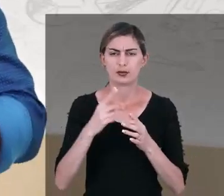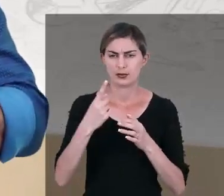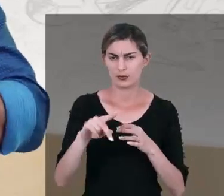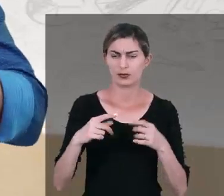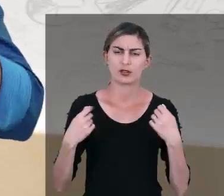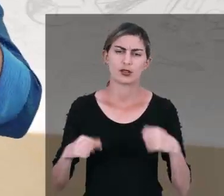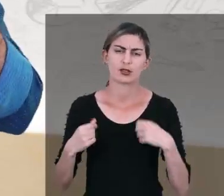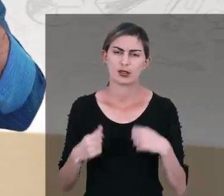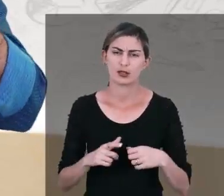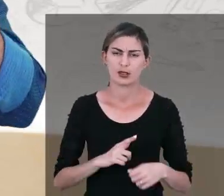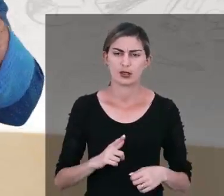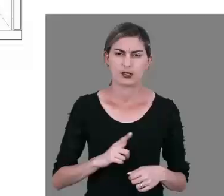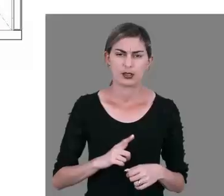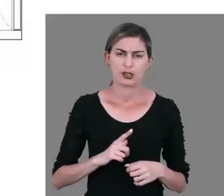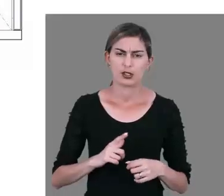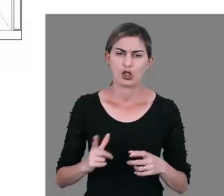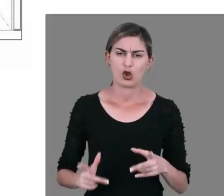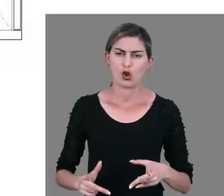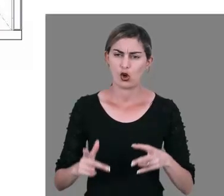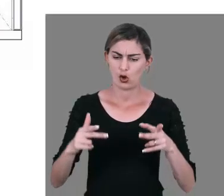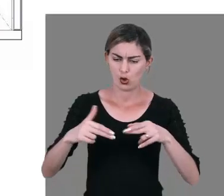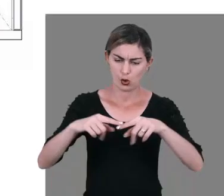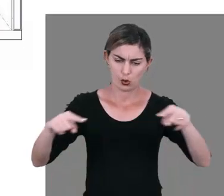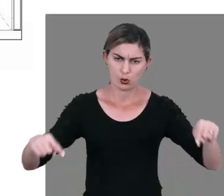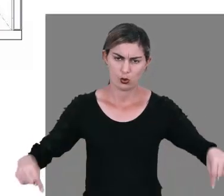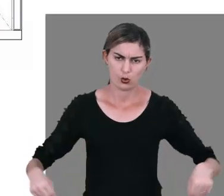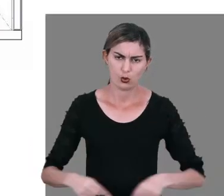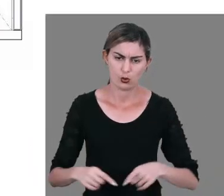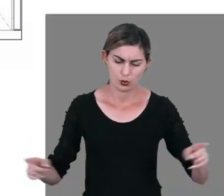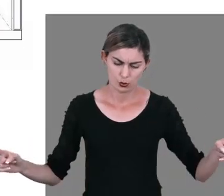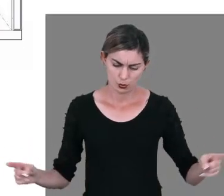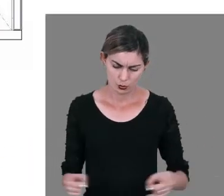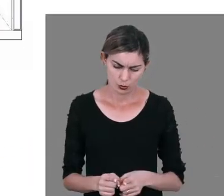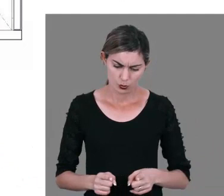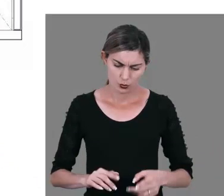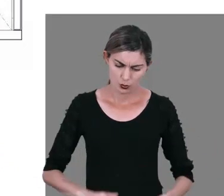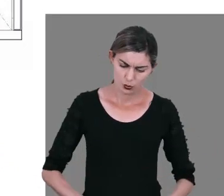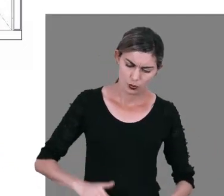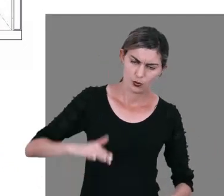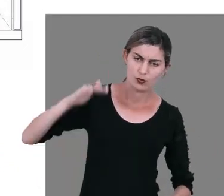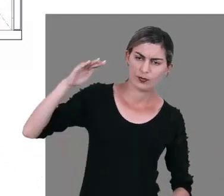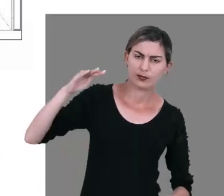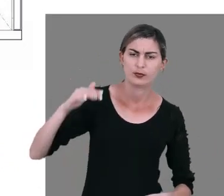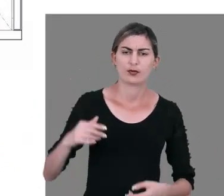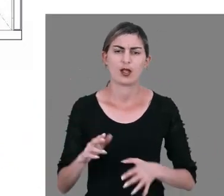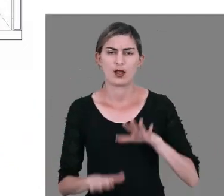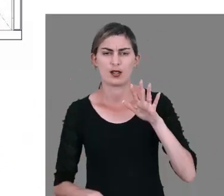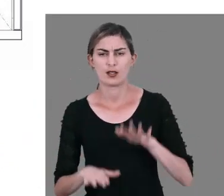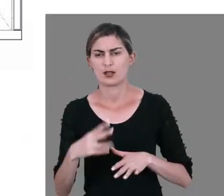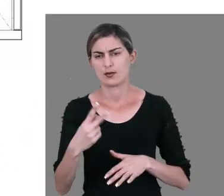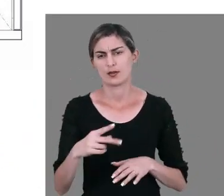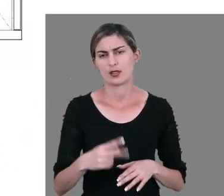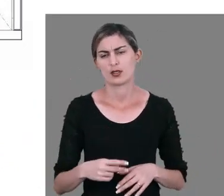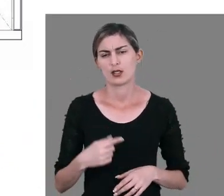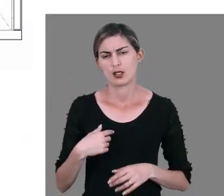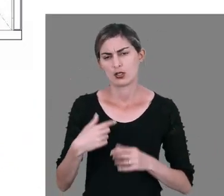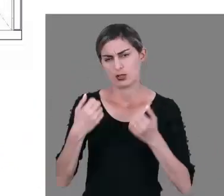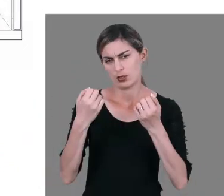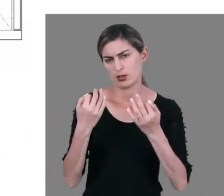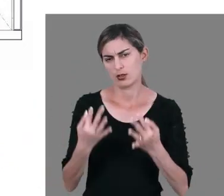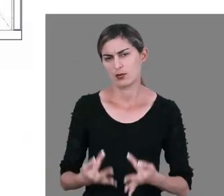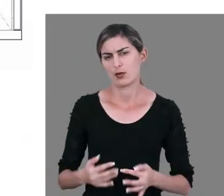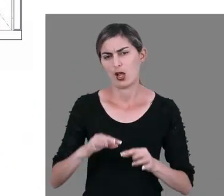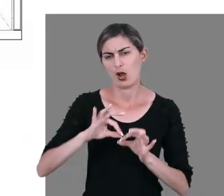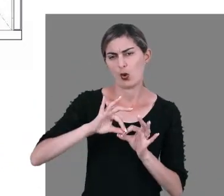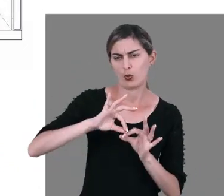nós também vamos ter os cortes dos ambientes e as elevações, onde muitas vezes nessas elevações nós vamos definir